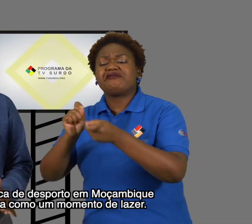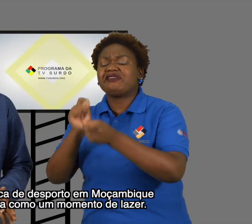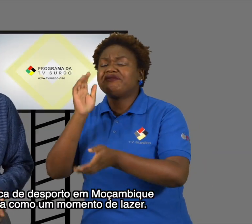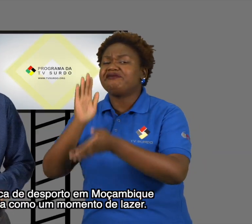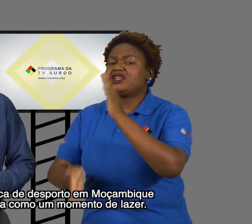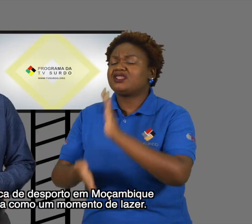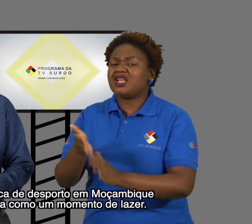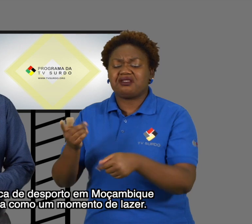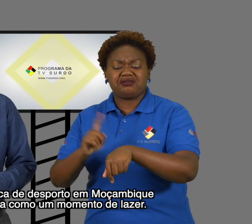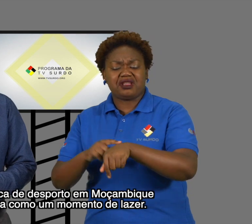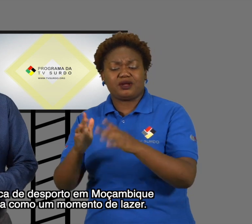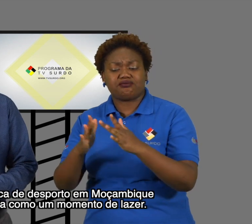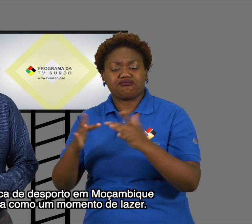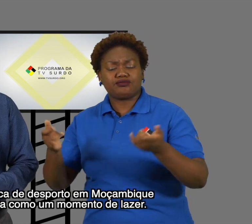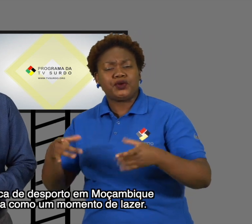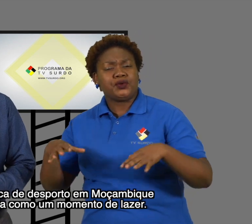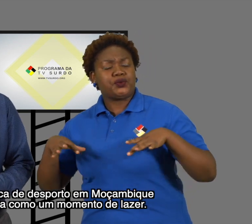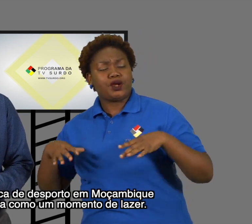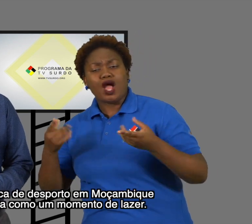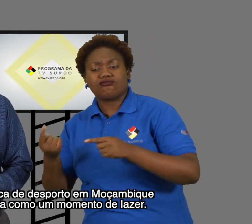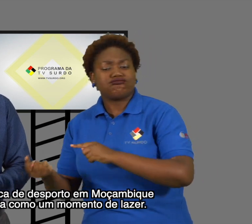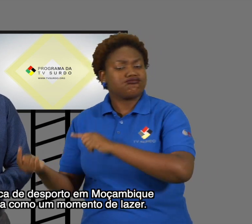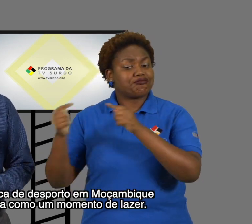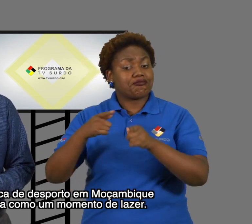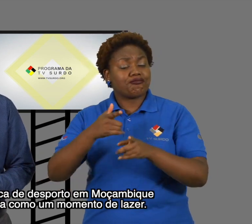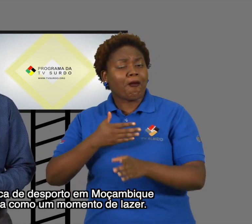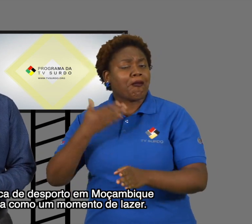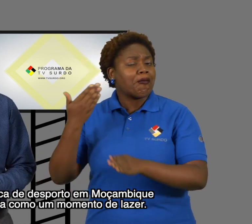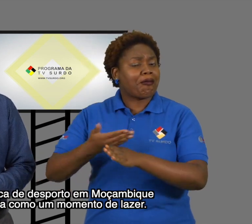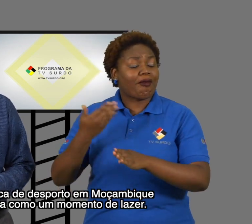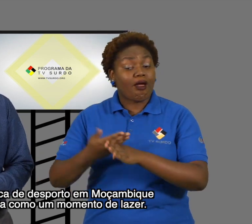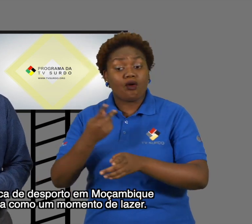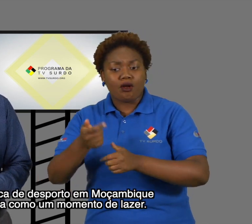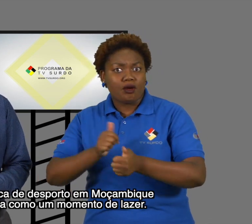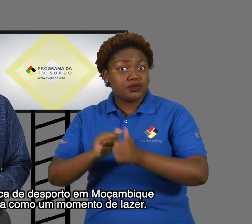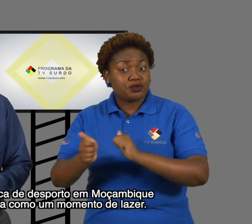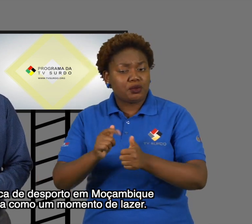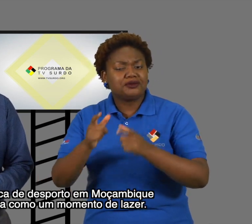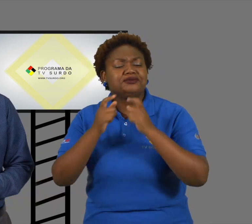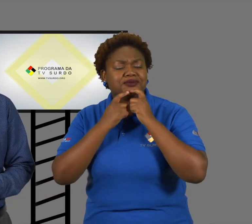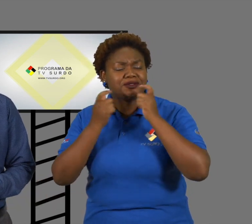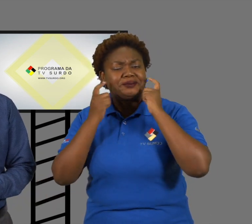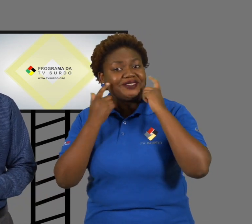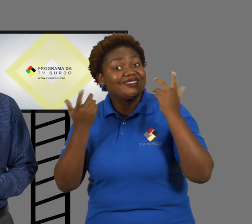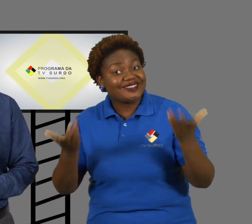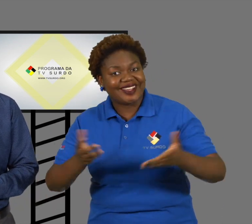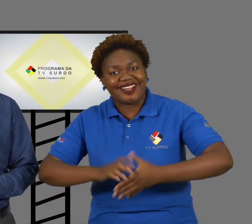A prática do desporto em Moçambique é vista como um bom momento de lazer.